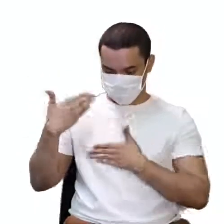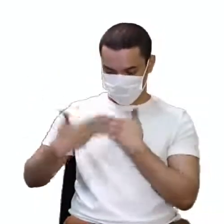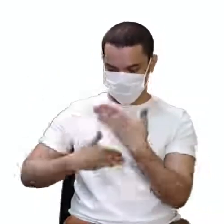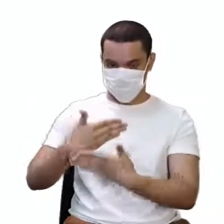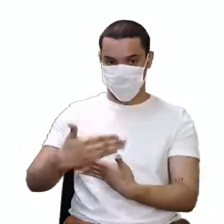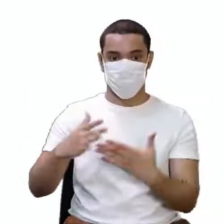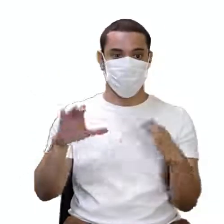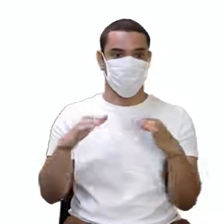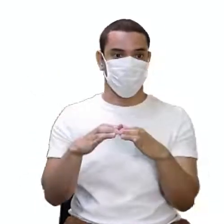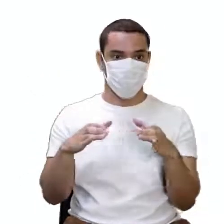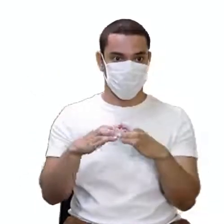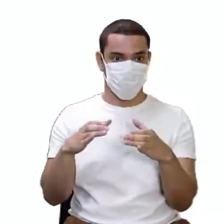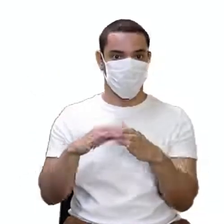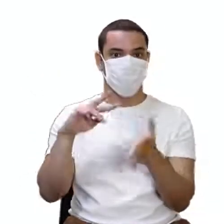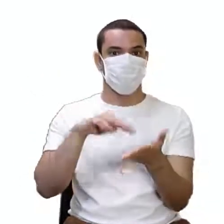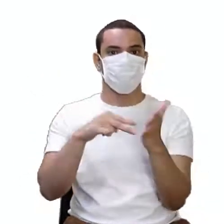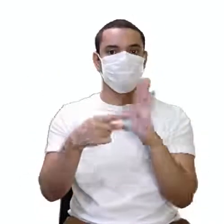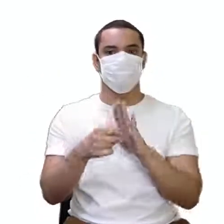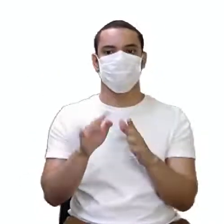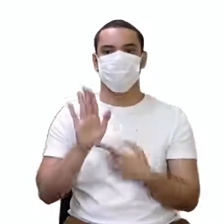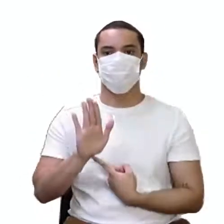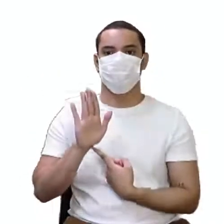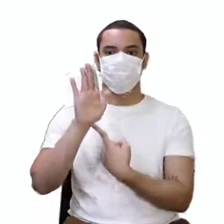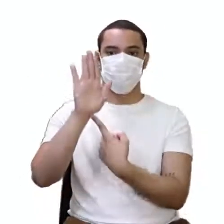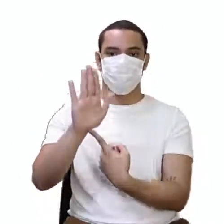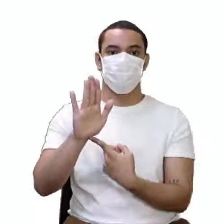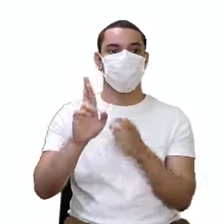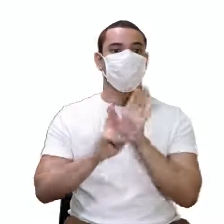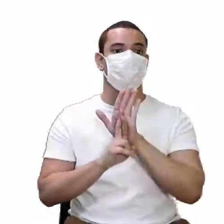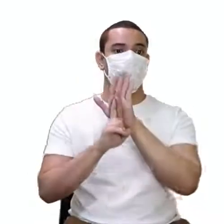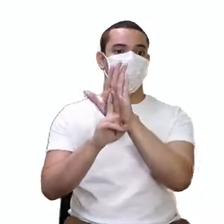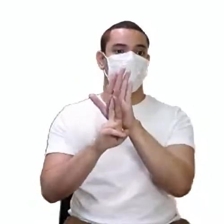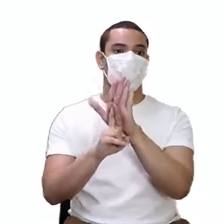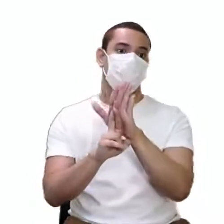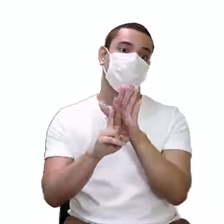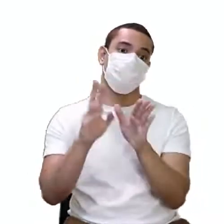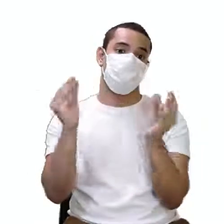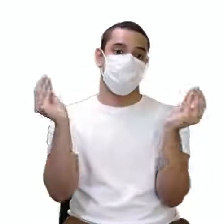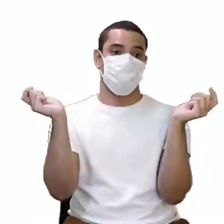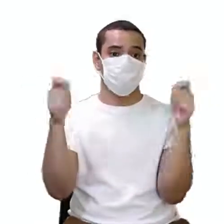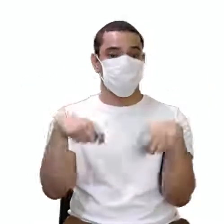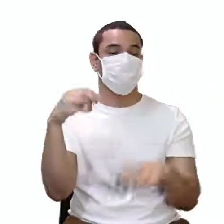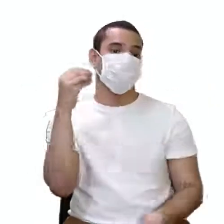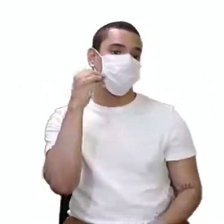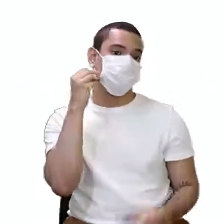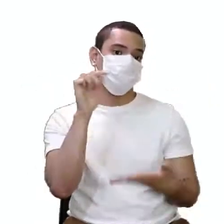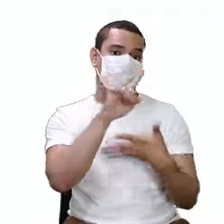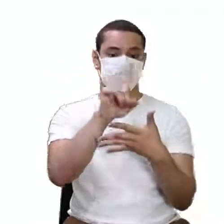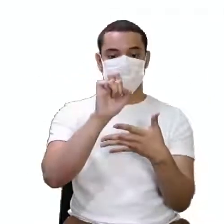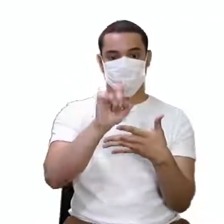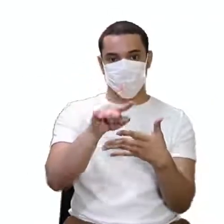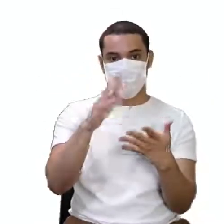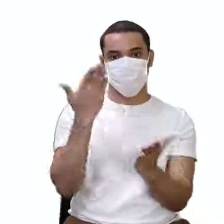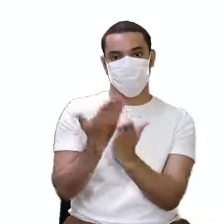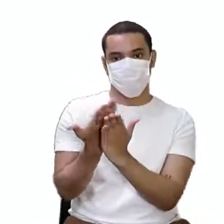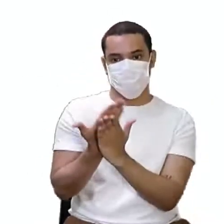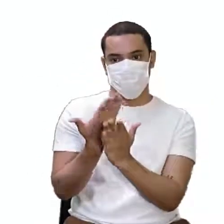os grupos, representando uma hipótese dessas baseadas em